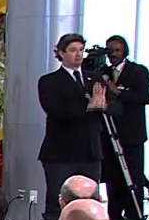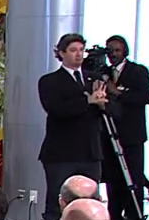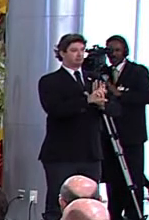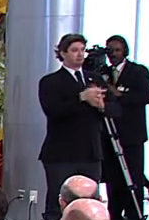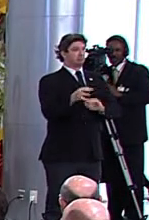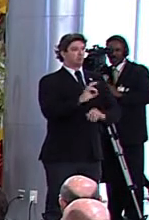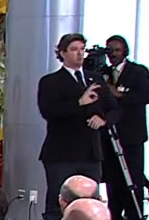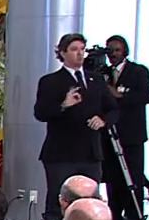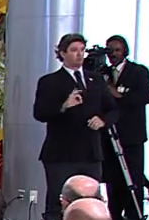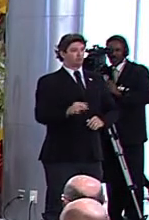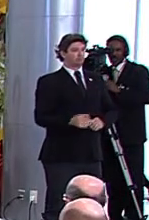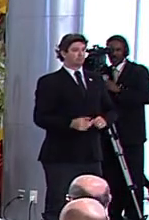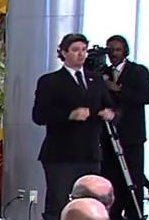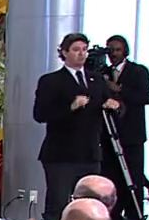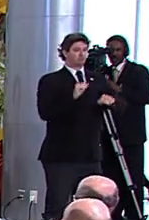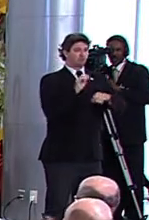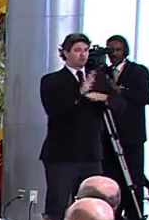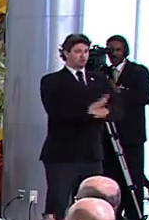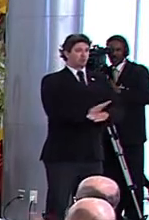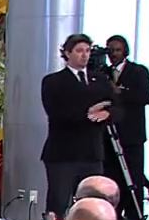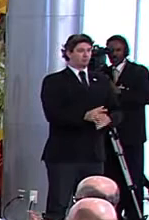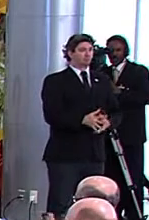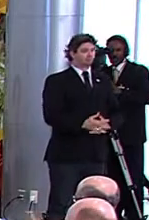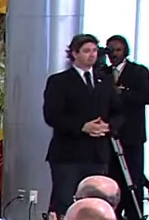legal de amparo à agricultura familiar.